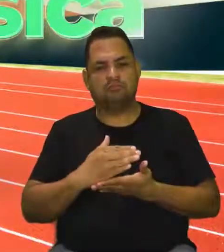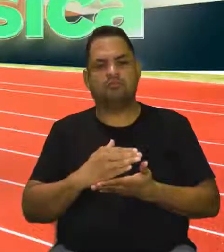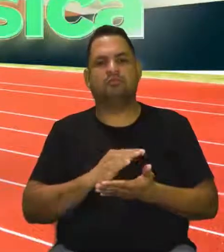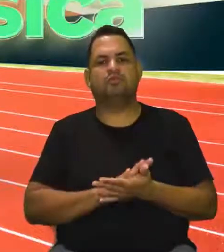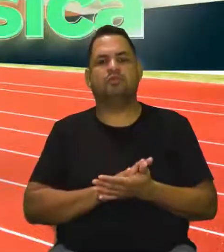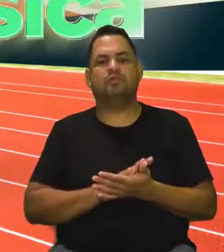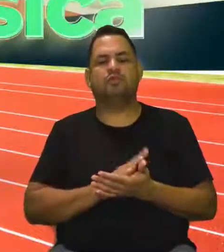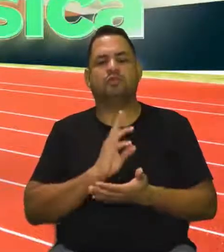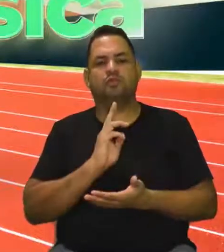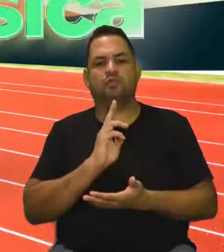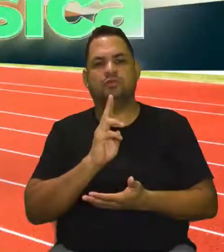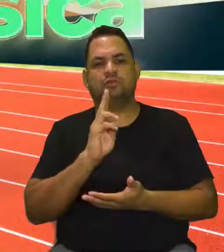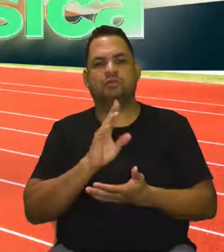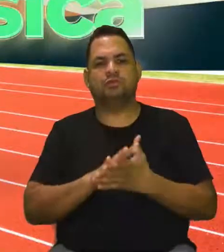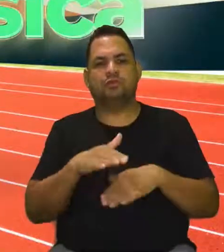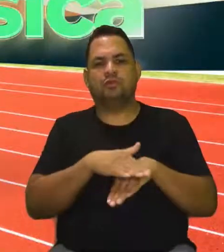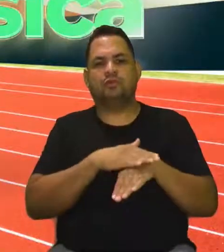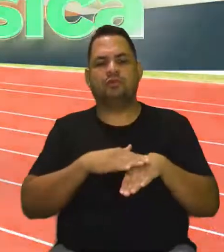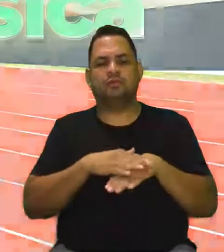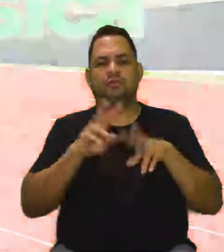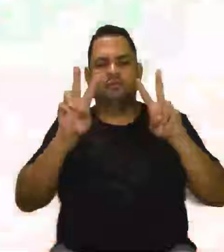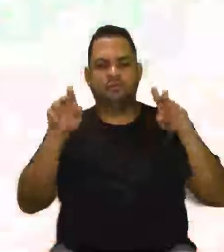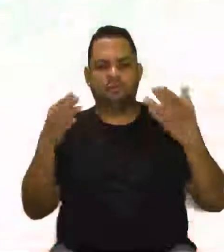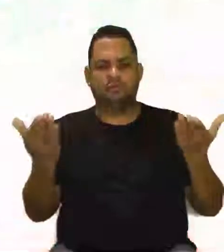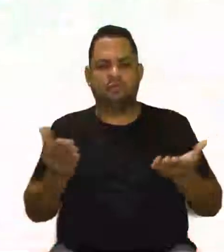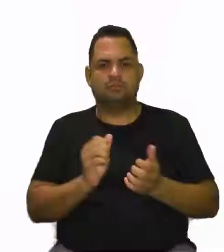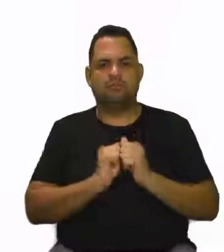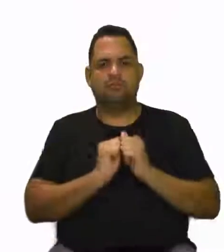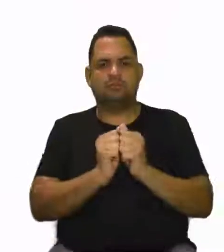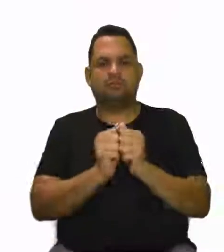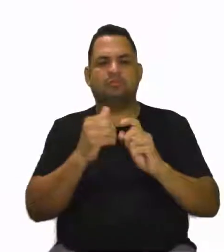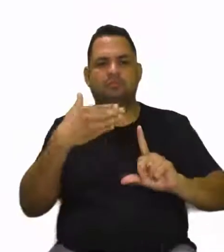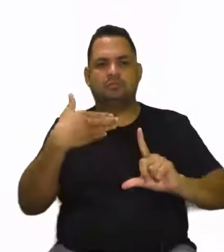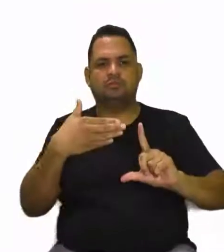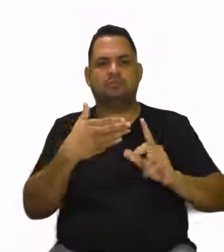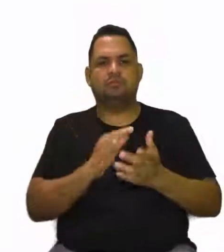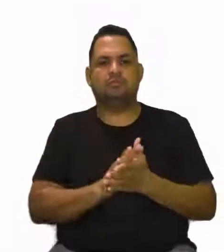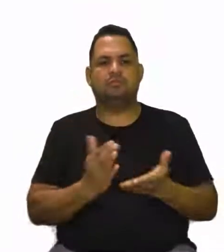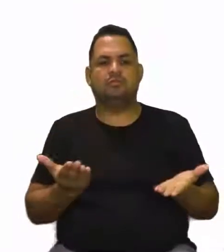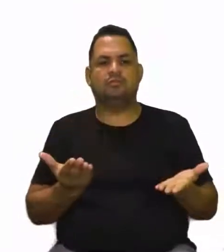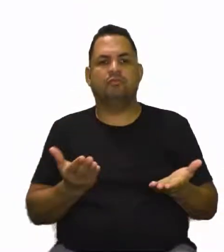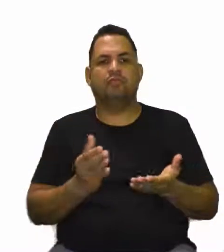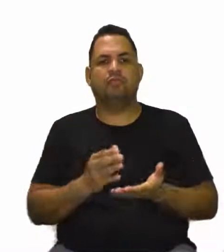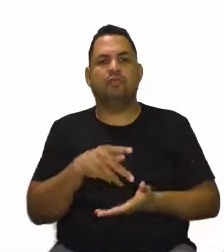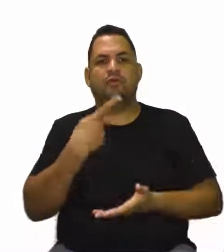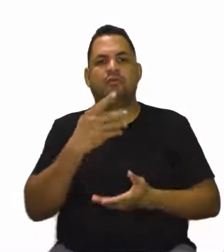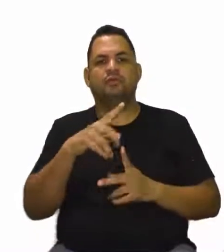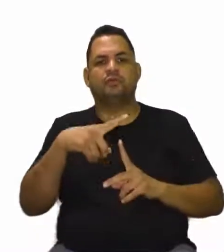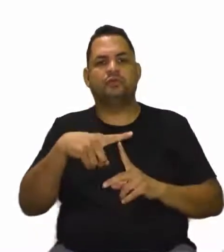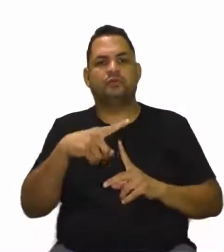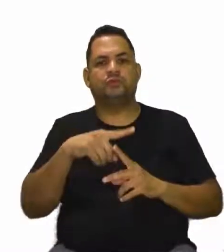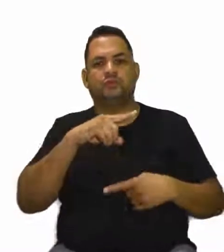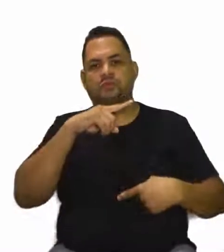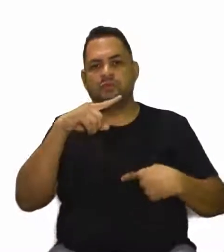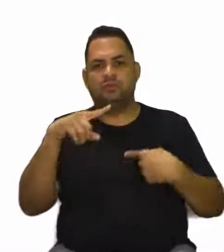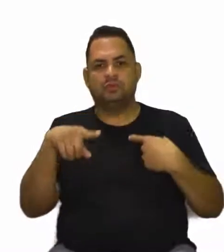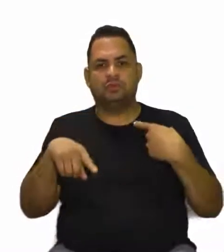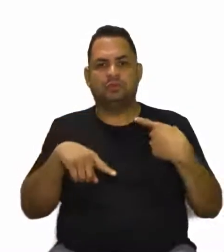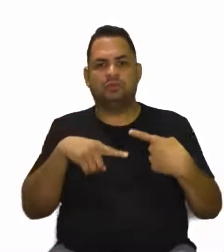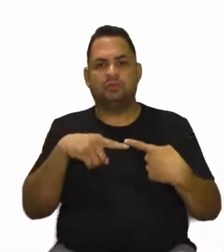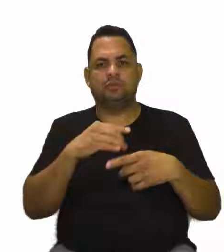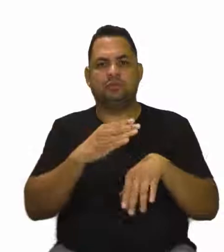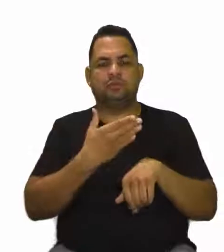aqui, falando um pouquinho mais sobre esse assunto? Acompanha comigo aí no slide. Então agora nós vamos falar sobre os tipos